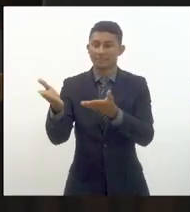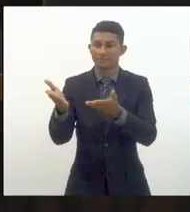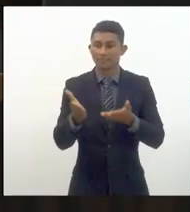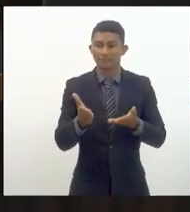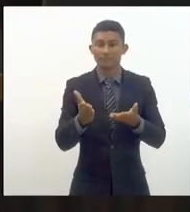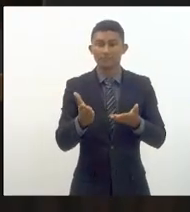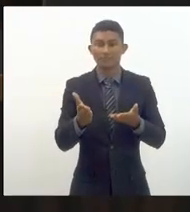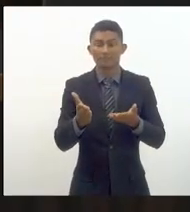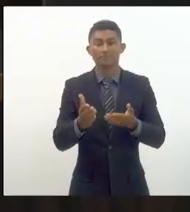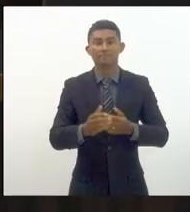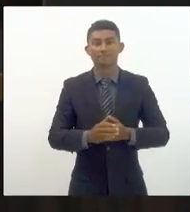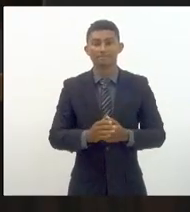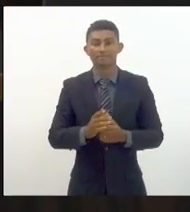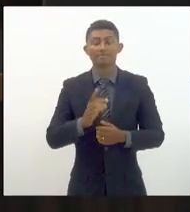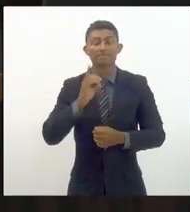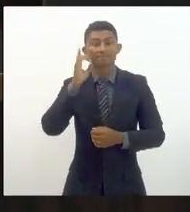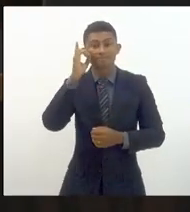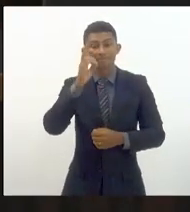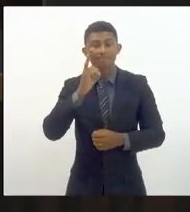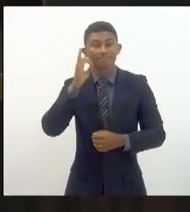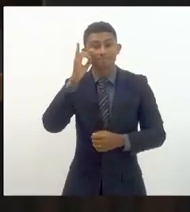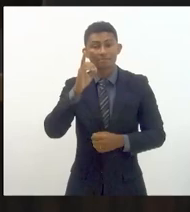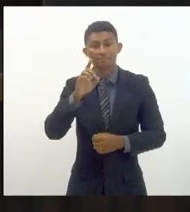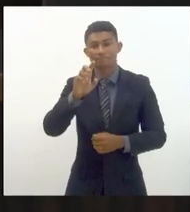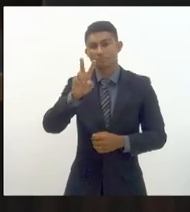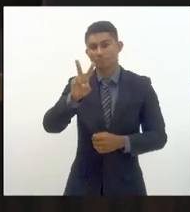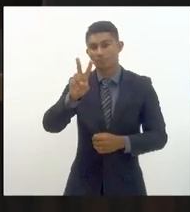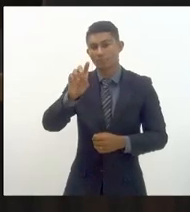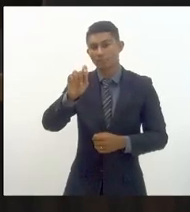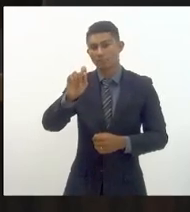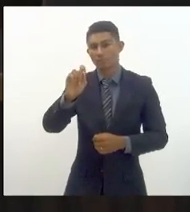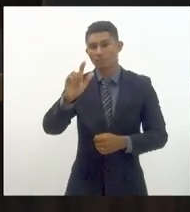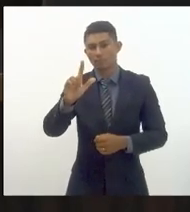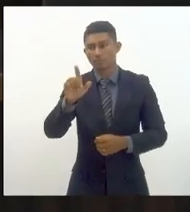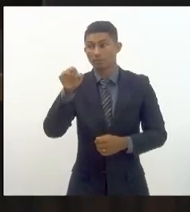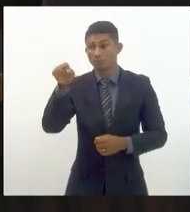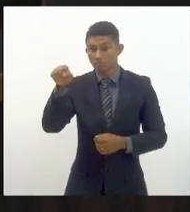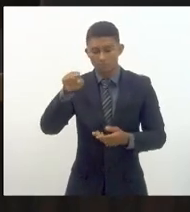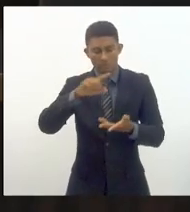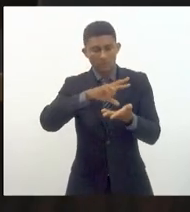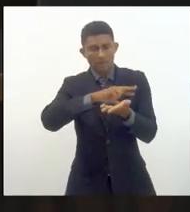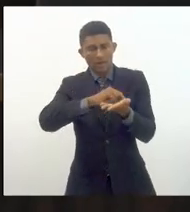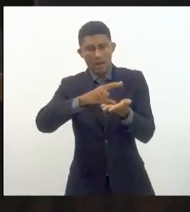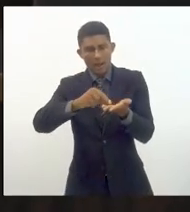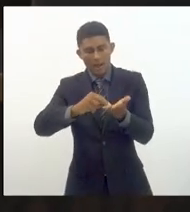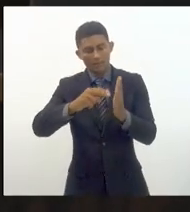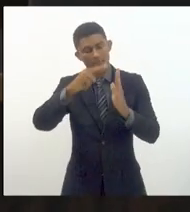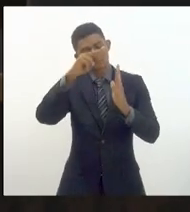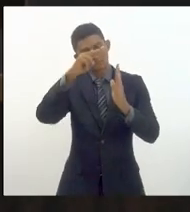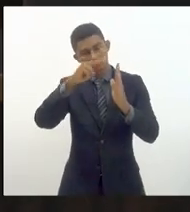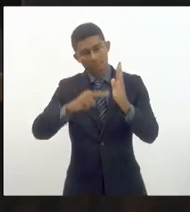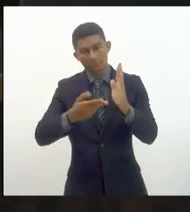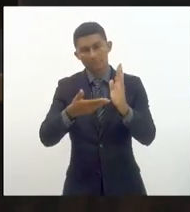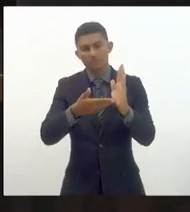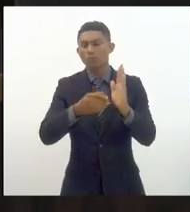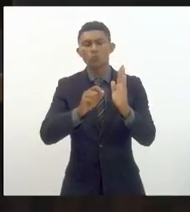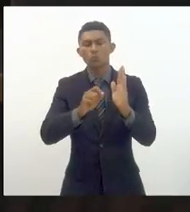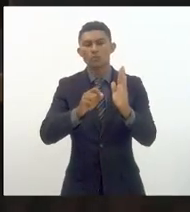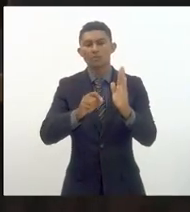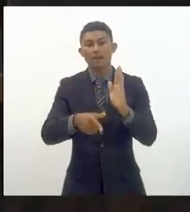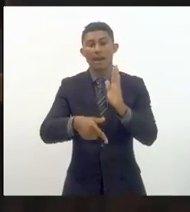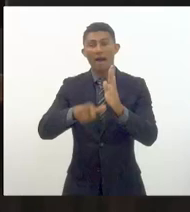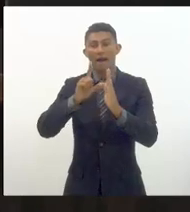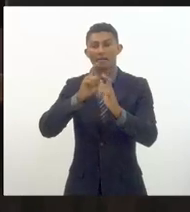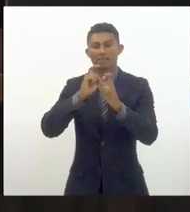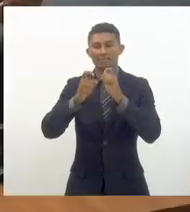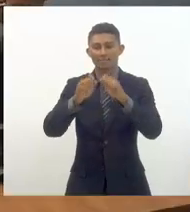convida o Nobre Deputado Val do Ceasa para fazer a leitura da ata da sessão anterior